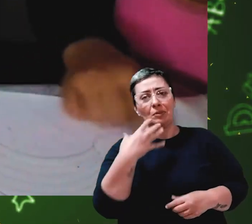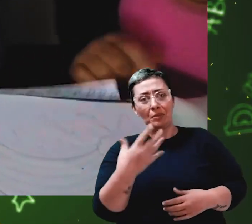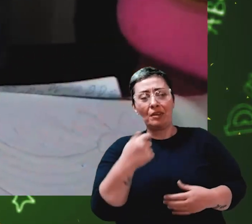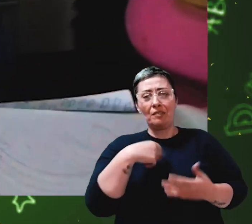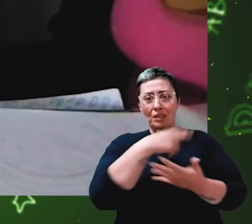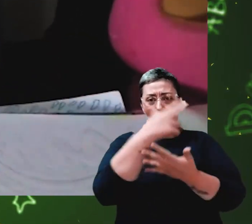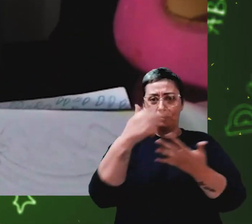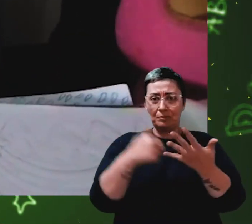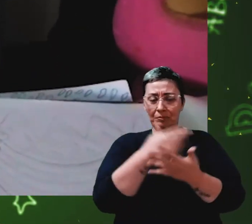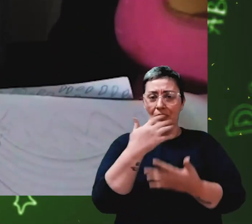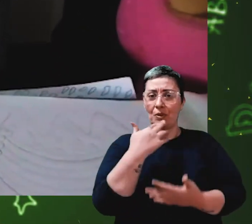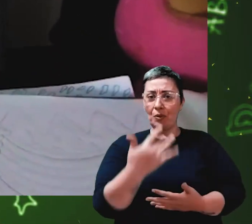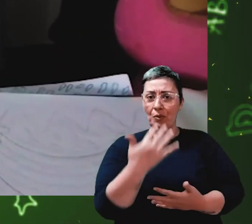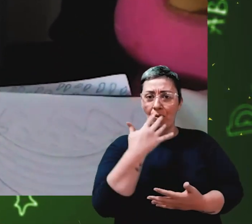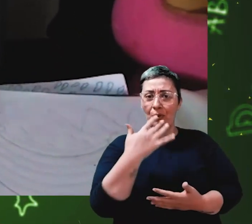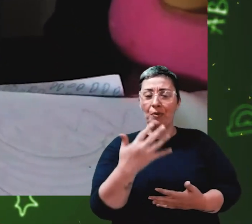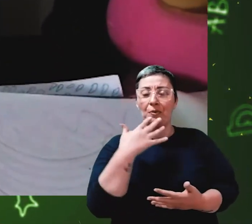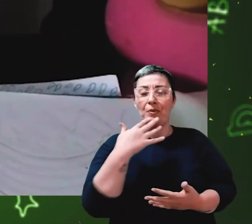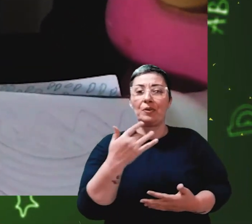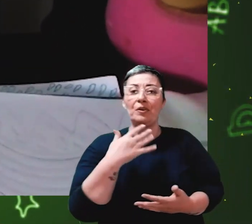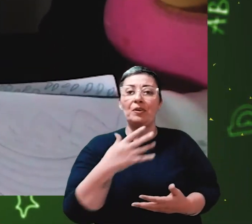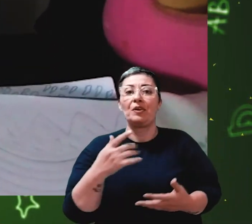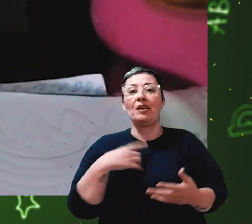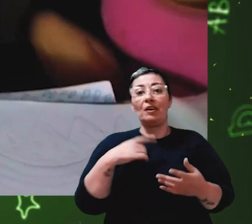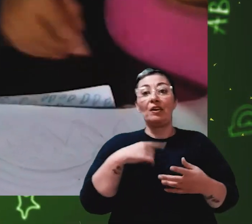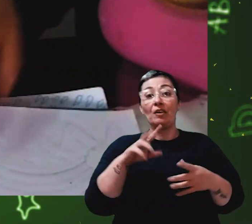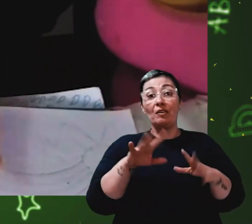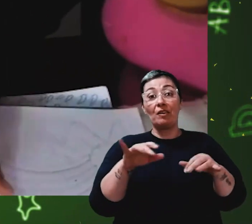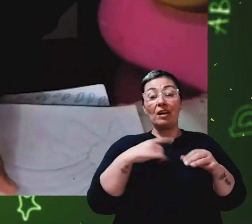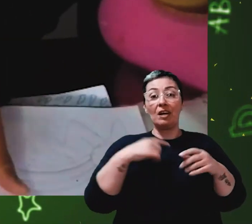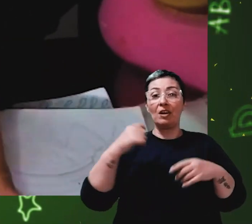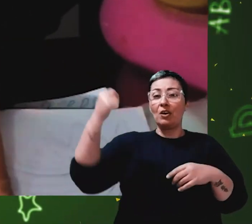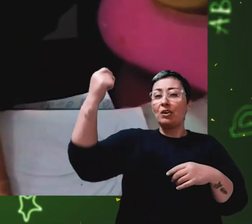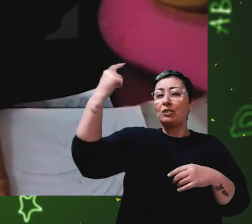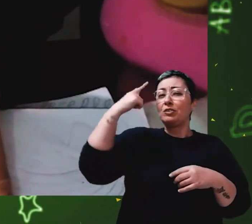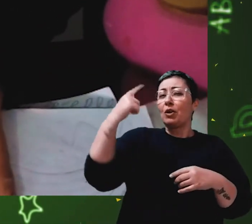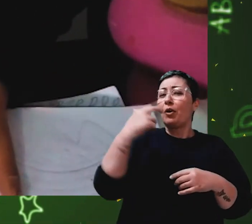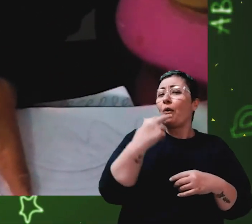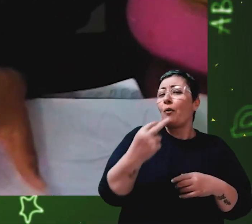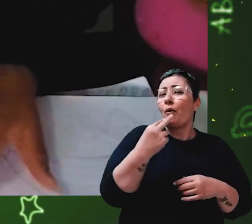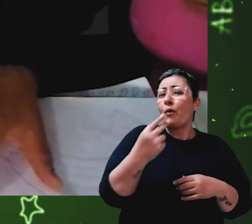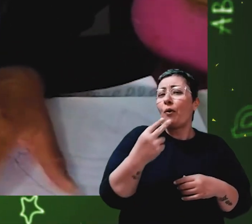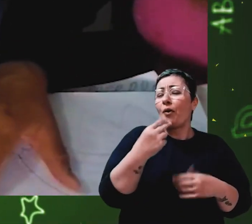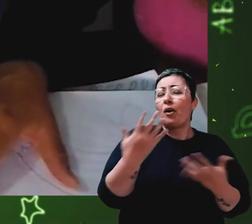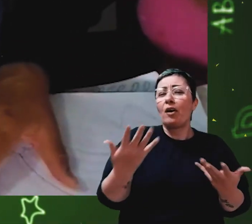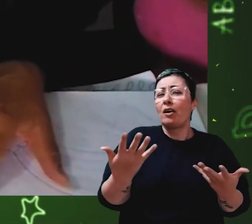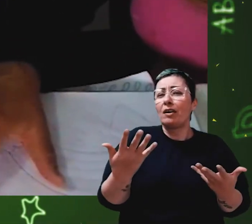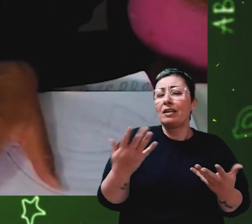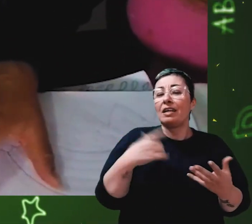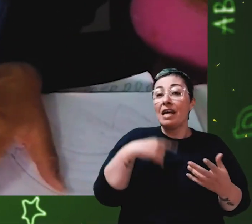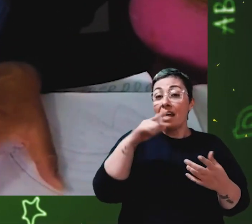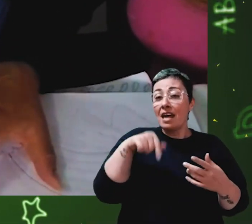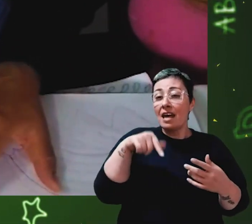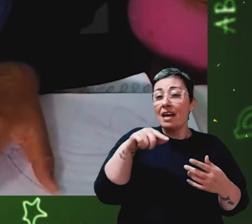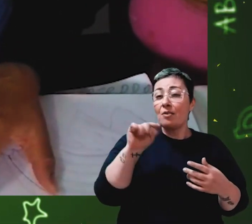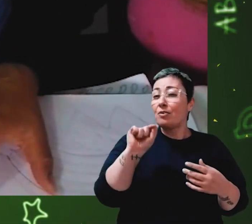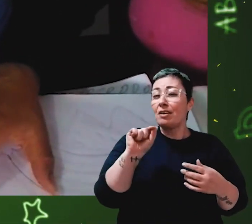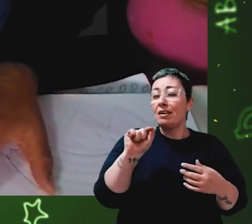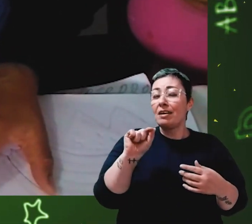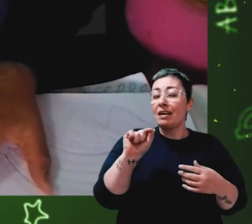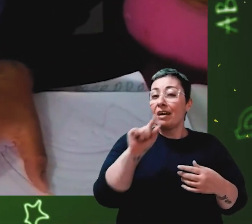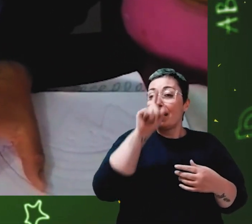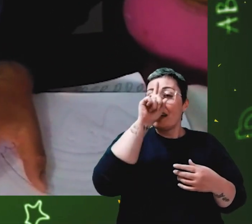Arco-íris. Muito bem, vamos colorir ele? Vamos Talvez pintar o sol. Que cor é o sol? O sol